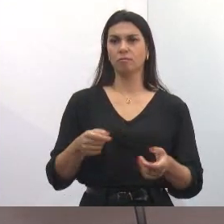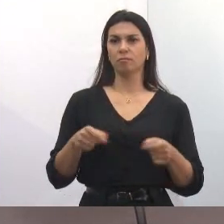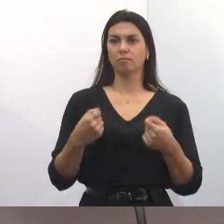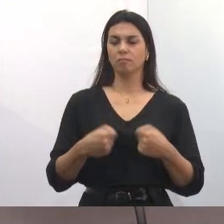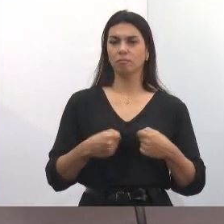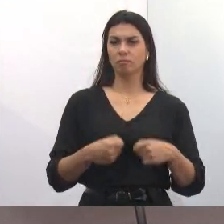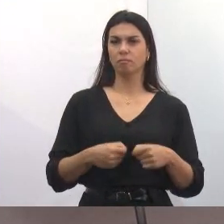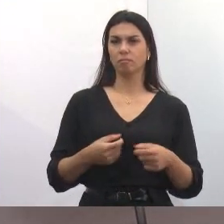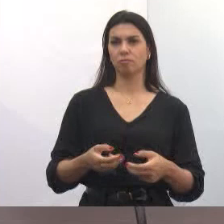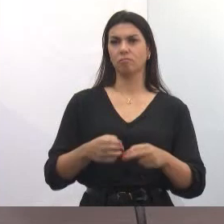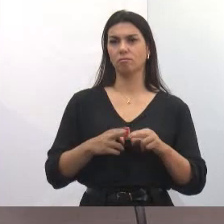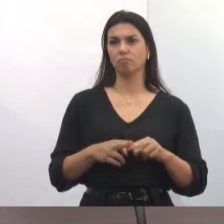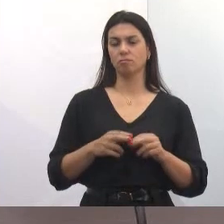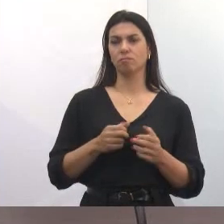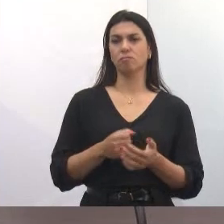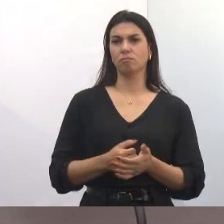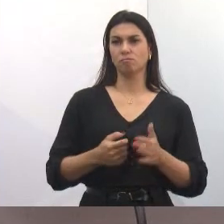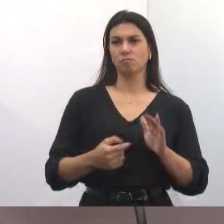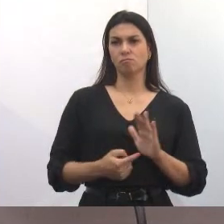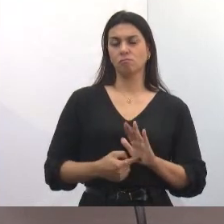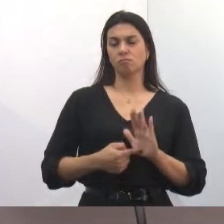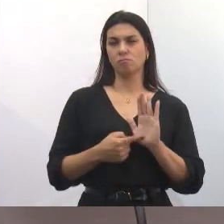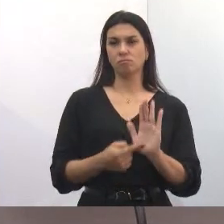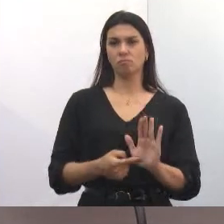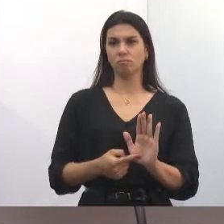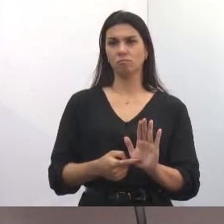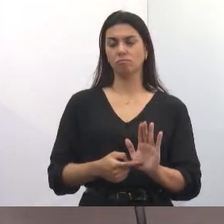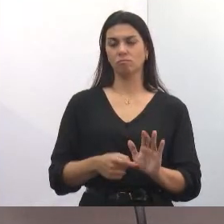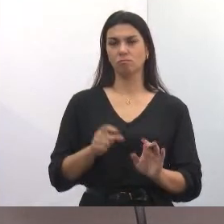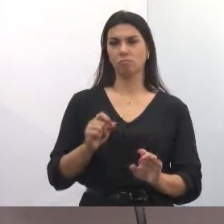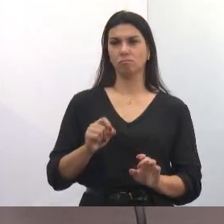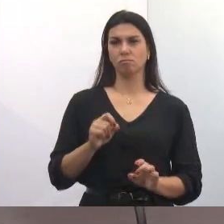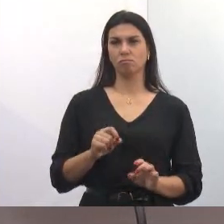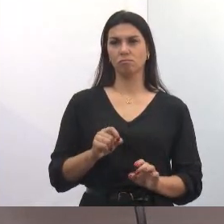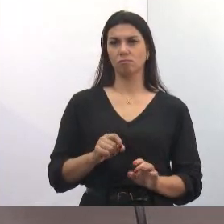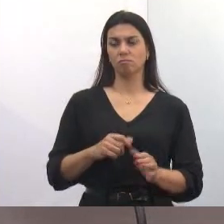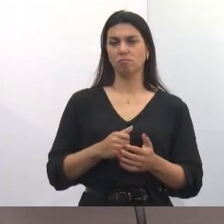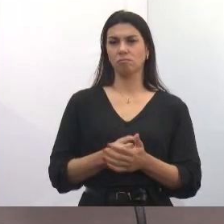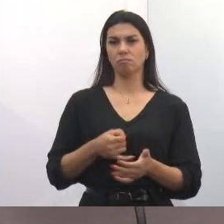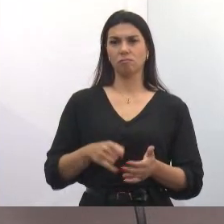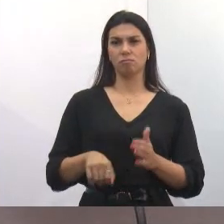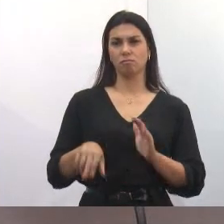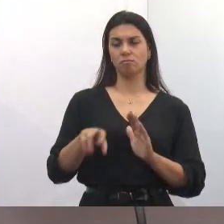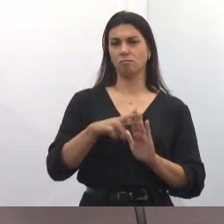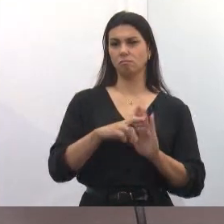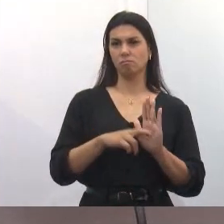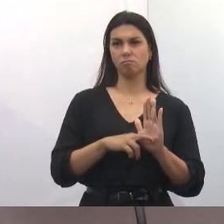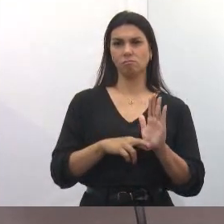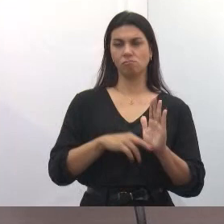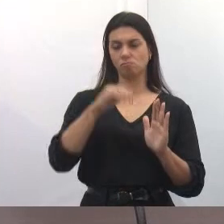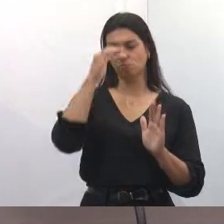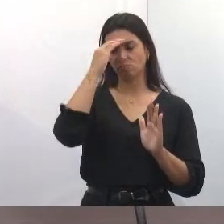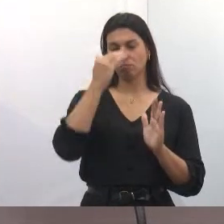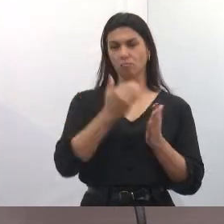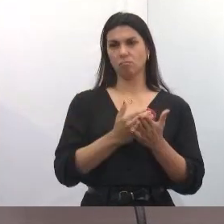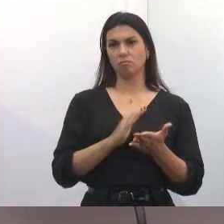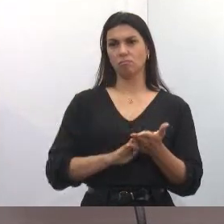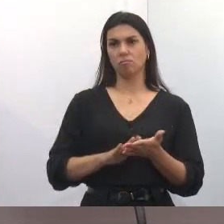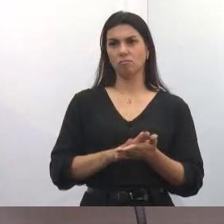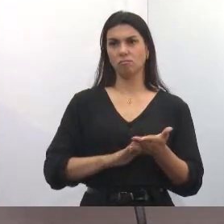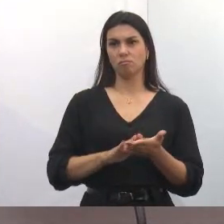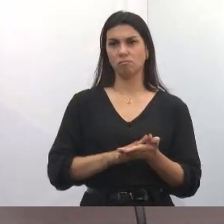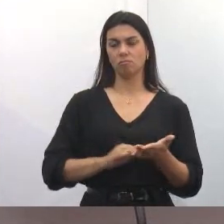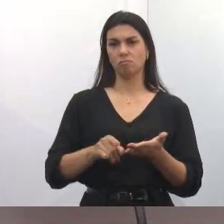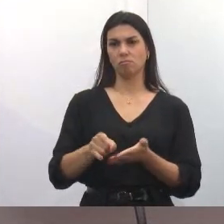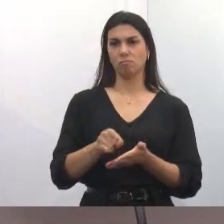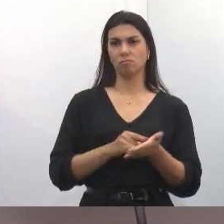notificações e atuações são registradas e emitidas conforme a irregularidades constatadas. Seguem